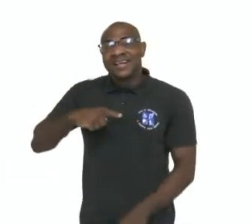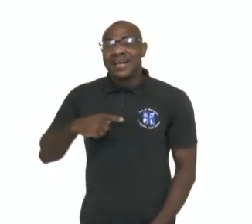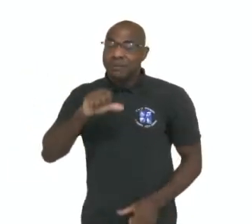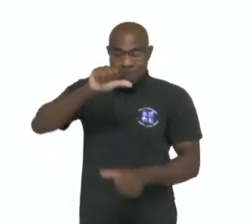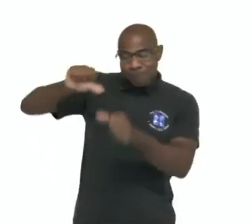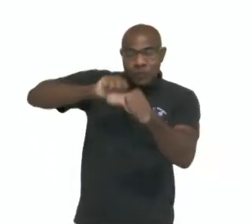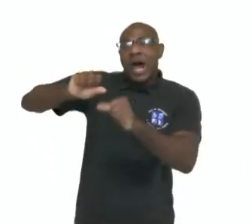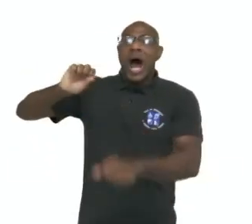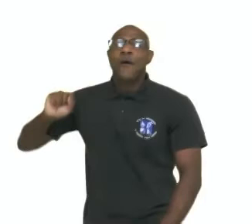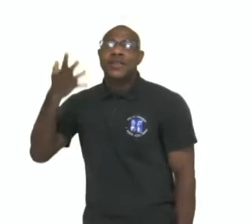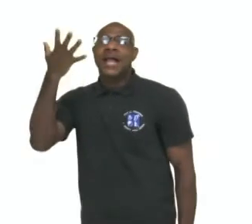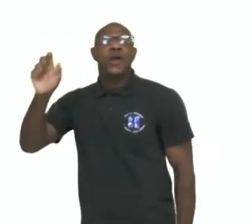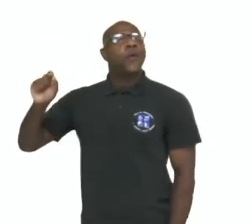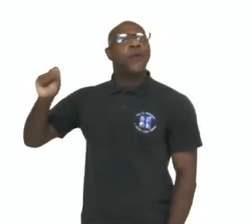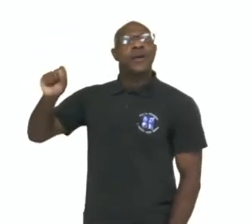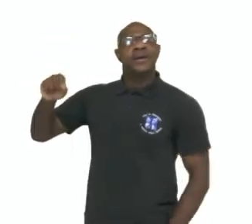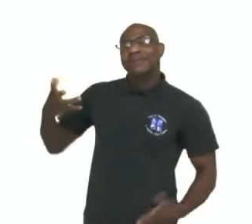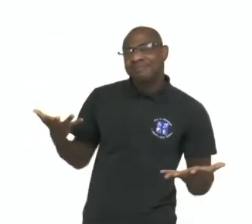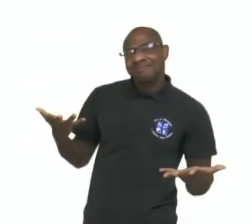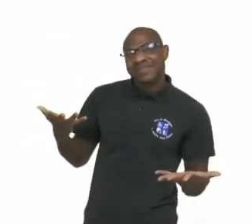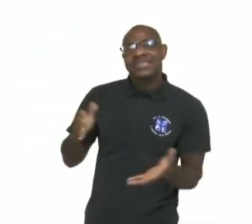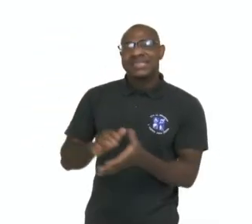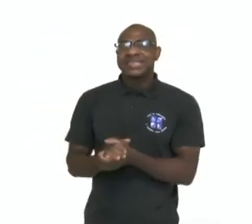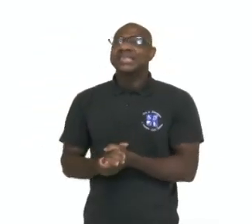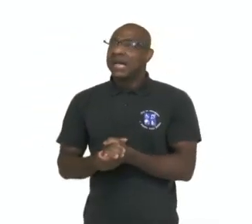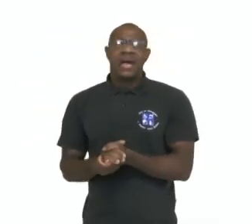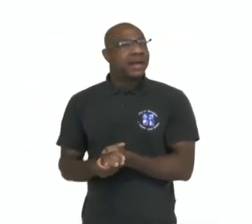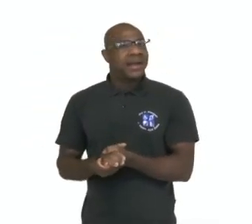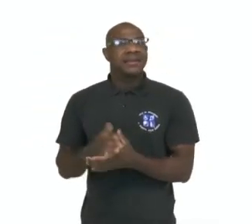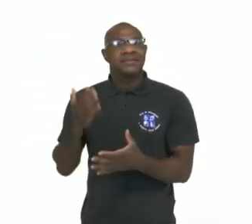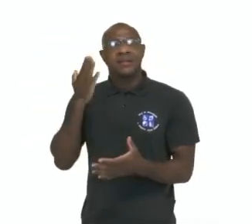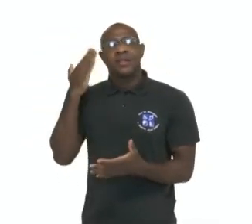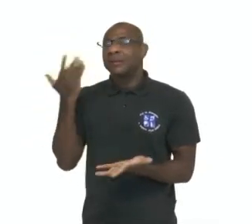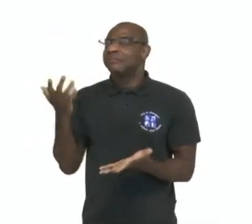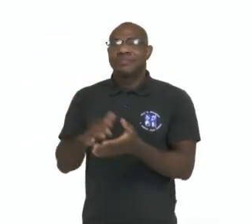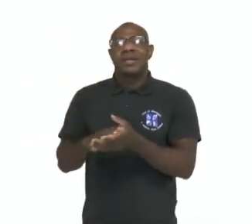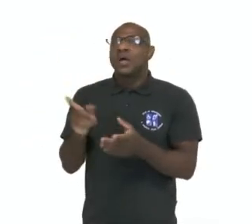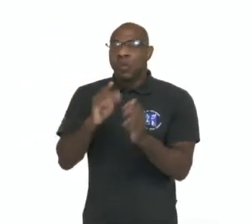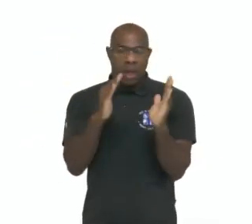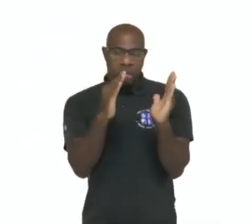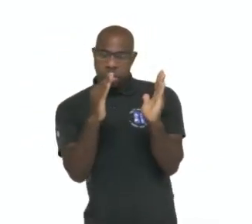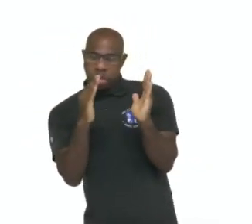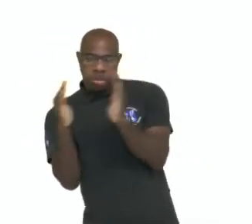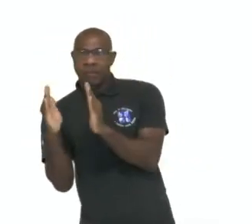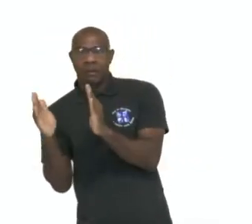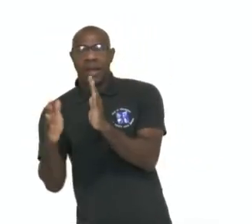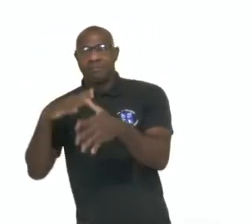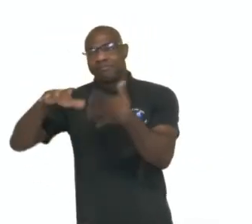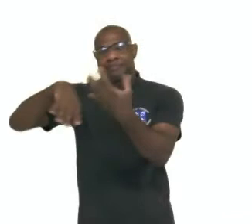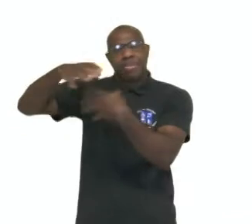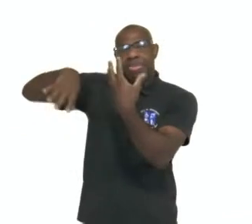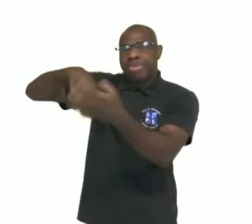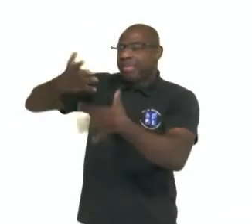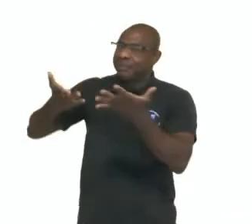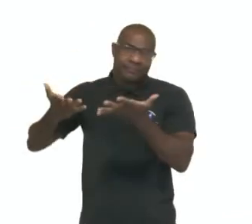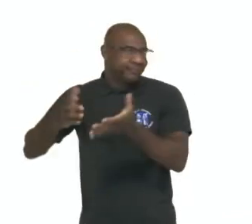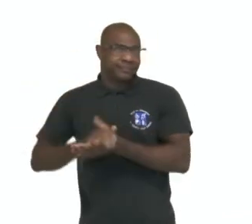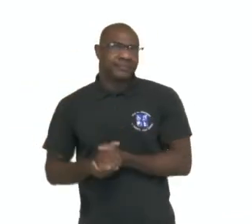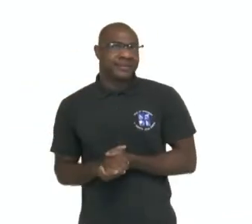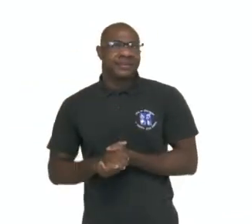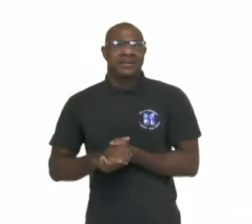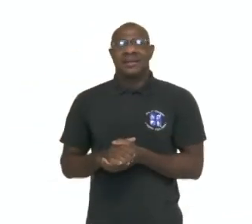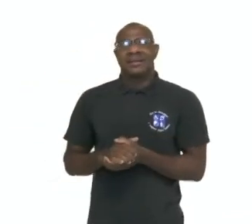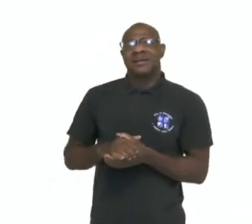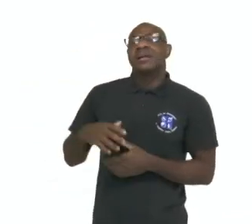alteração ocorre de forma aleatória. E é por isso, por esse motivo de ser aleatório,